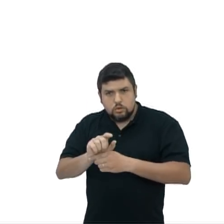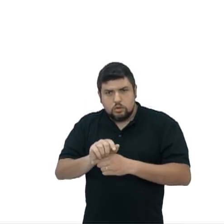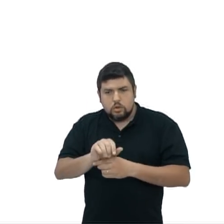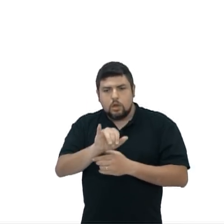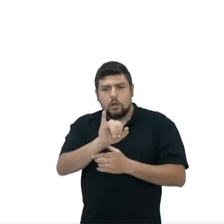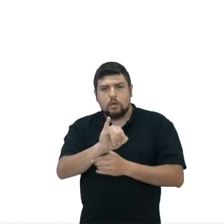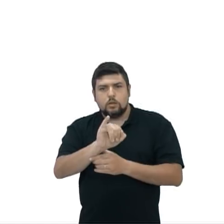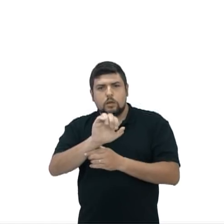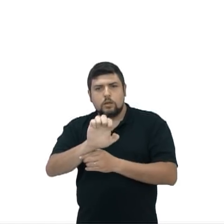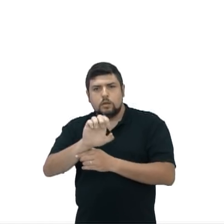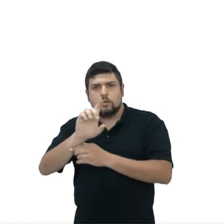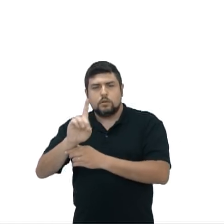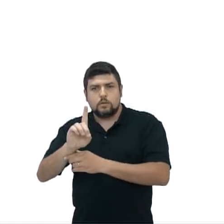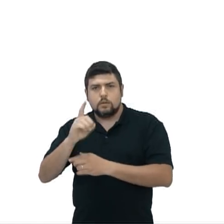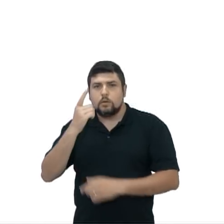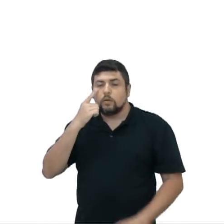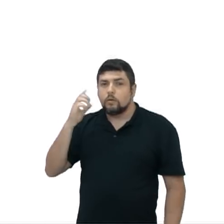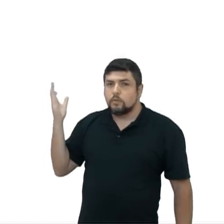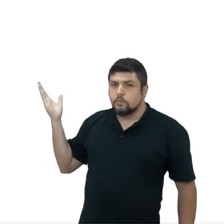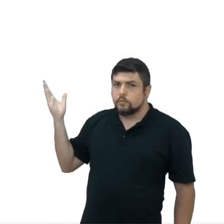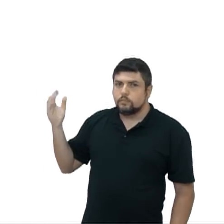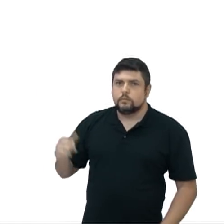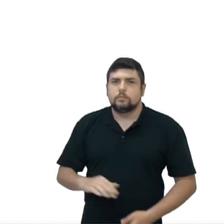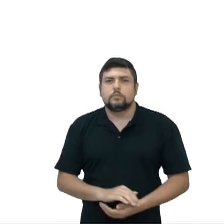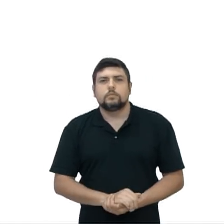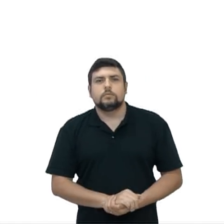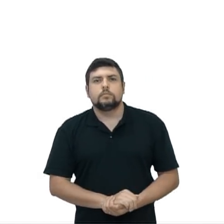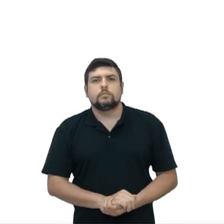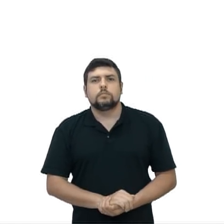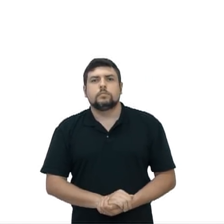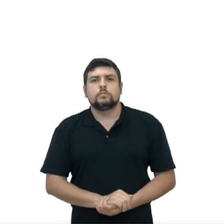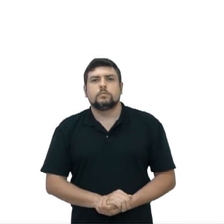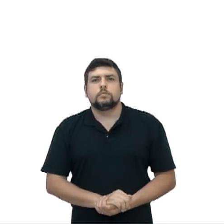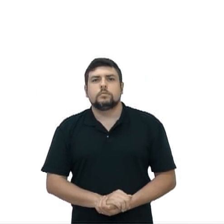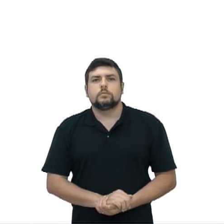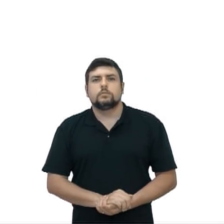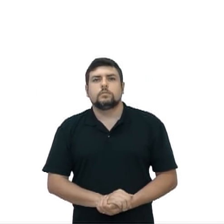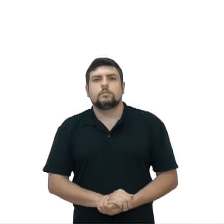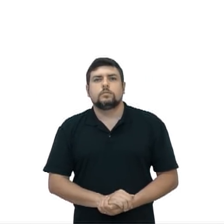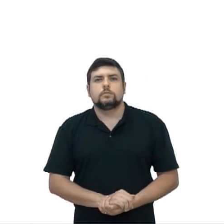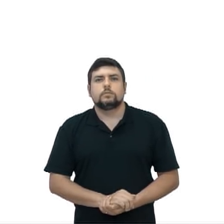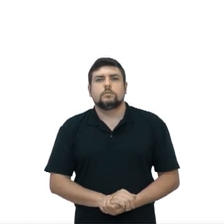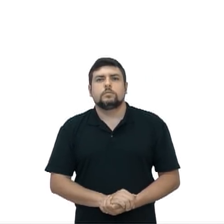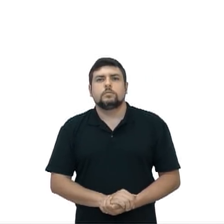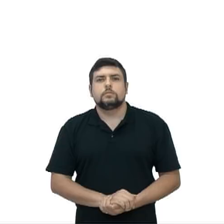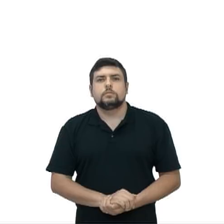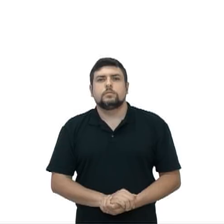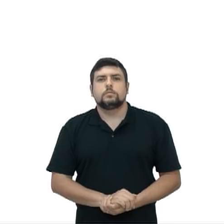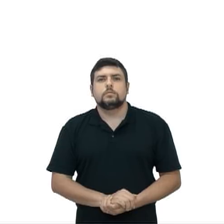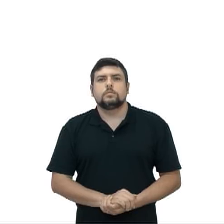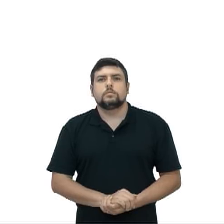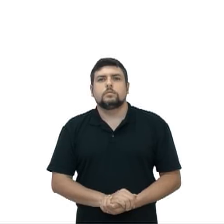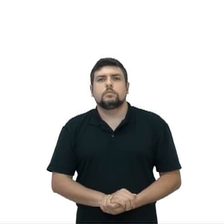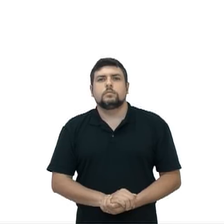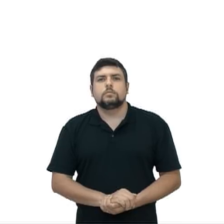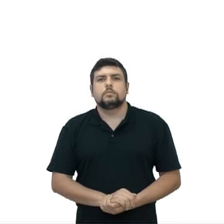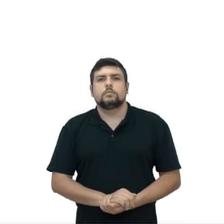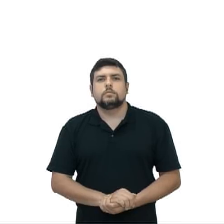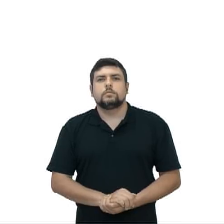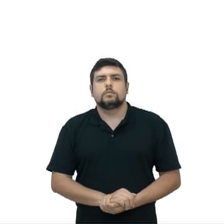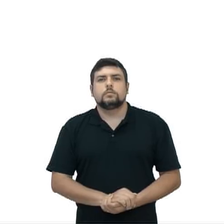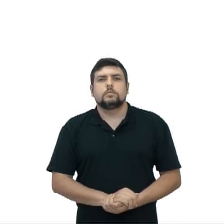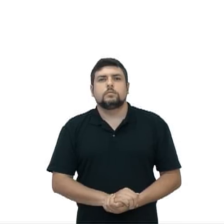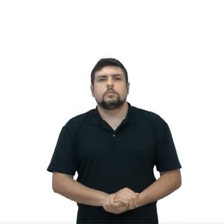IED. Então, study, ele vai virar studied. E agora, se eu tenho aqui um verbo que